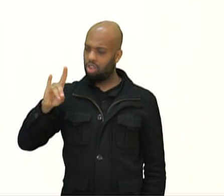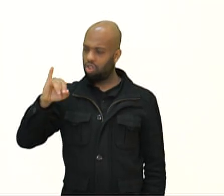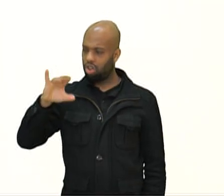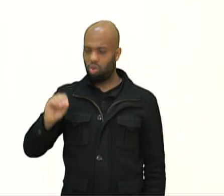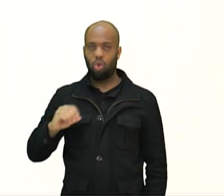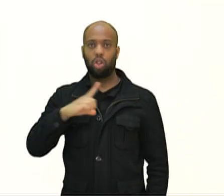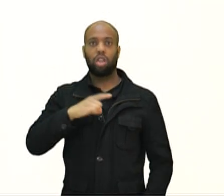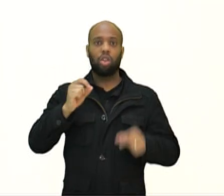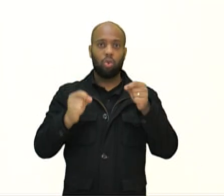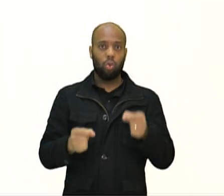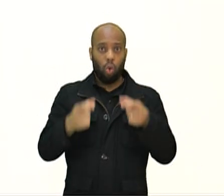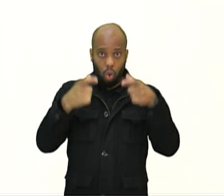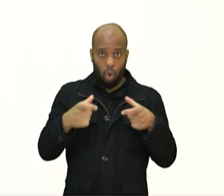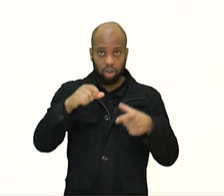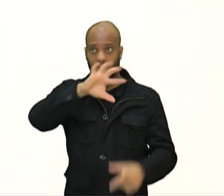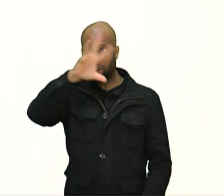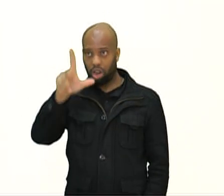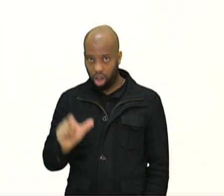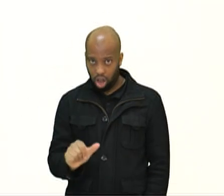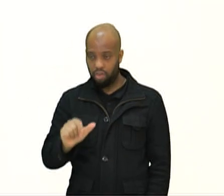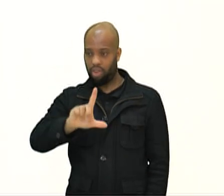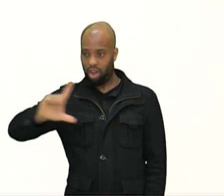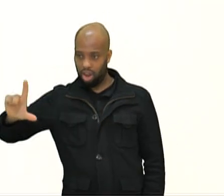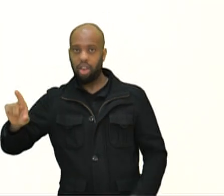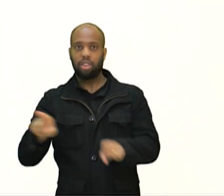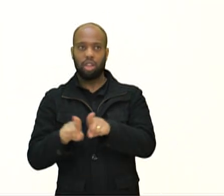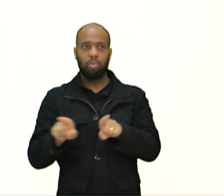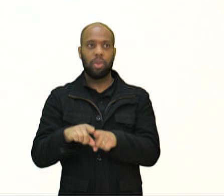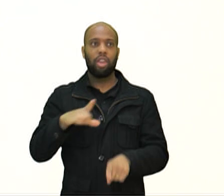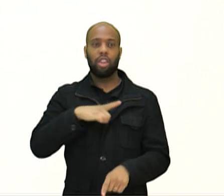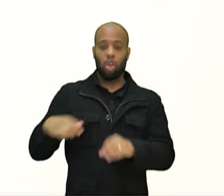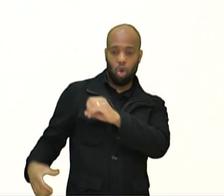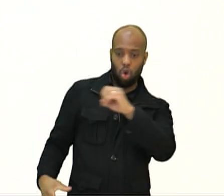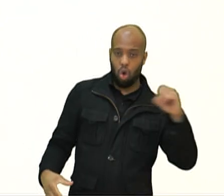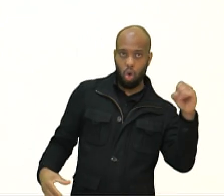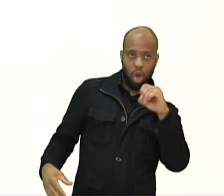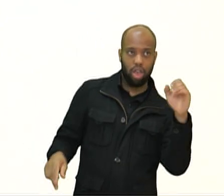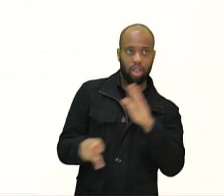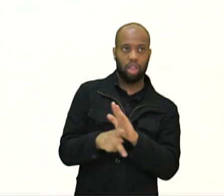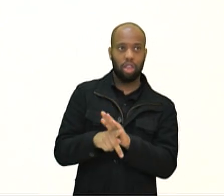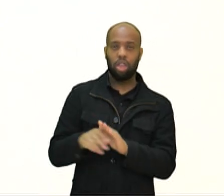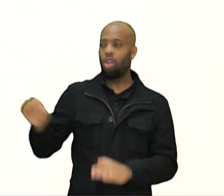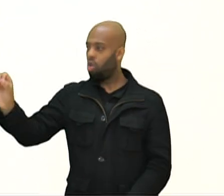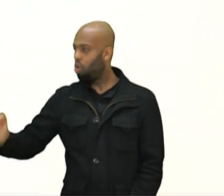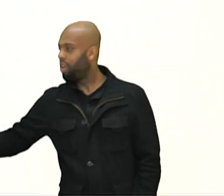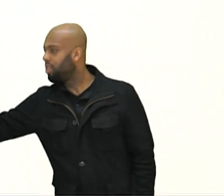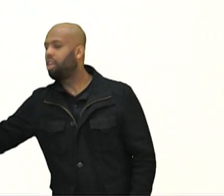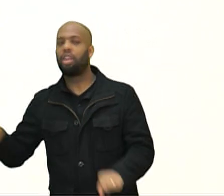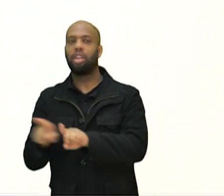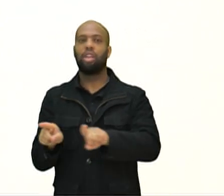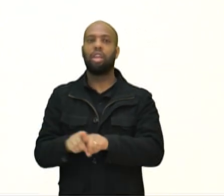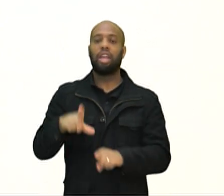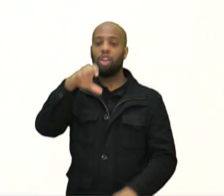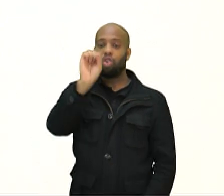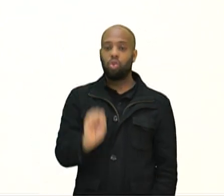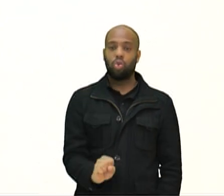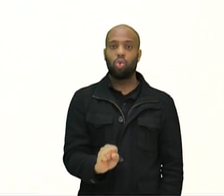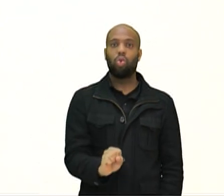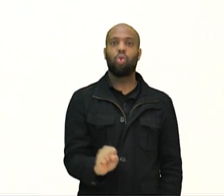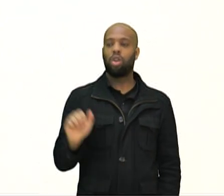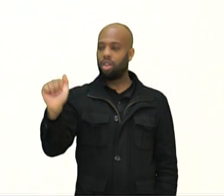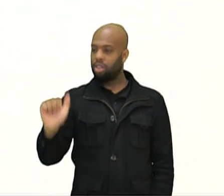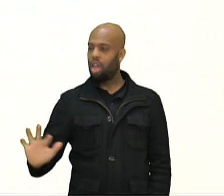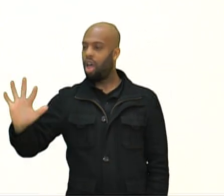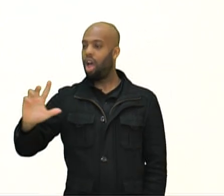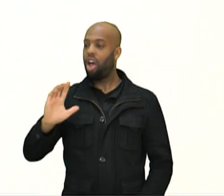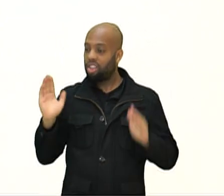África, porção leste da África, porção oeste da Oceania, porção sul aqui da Ásia, com